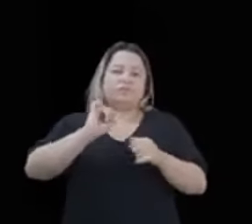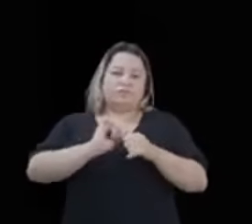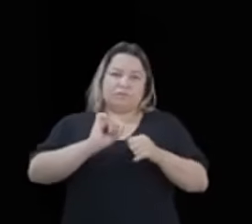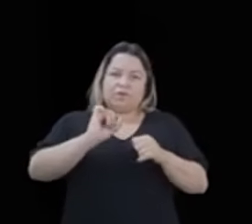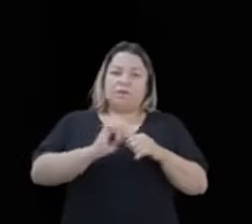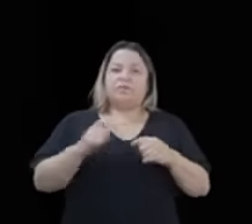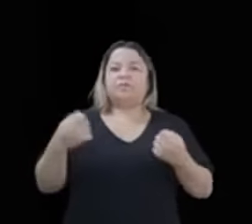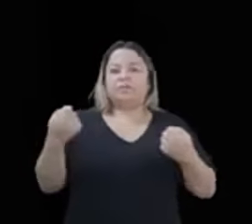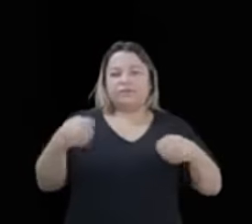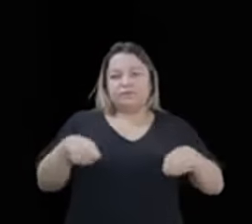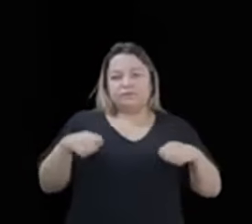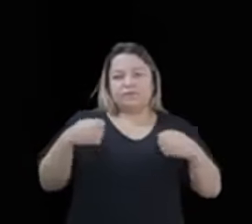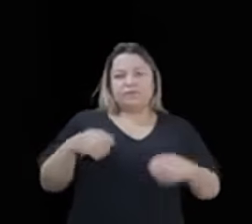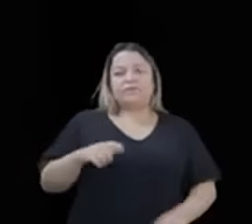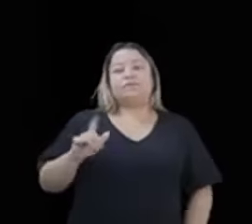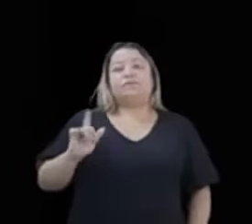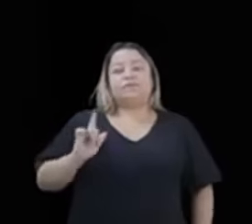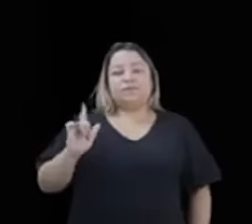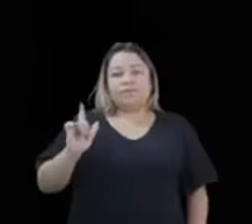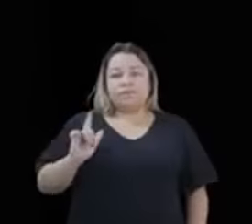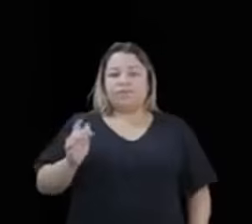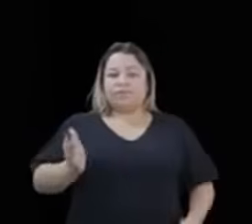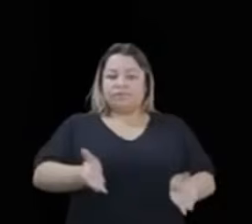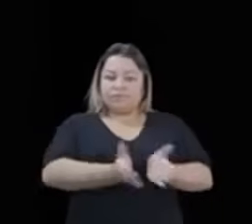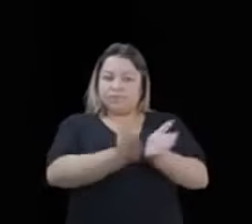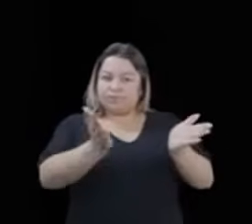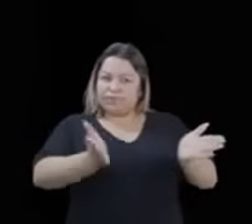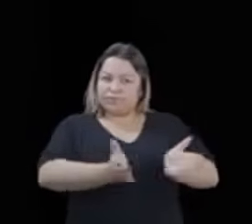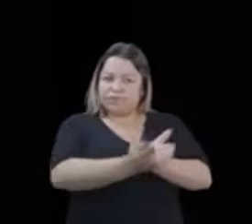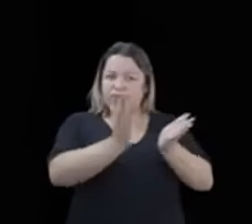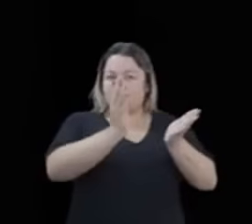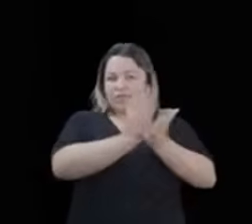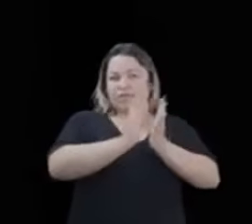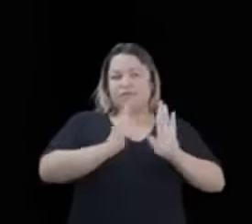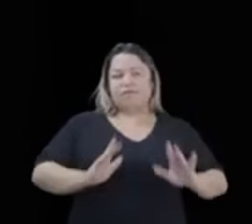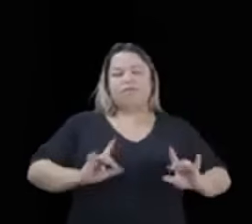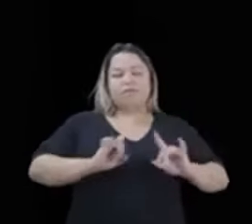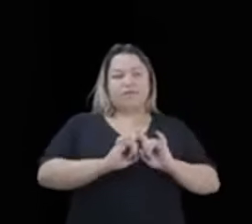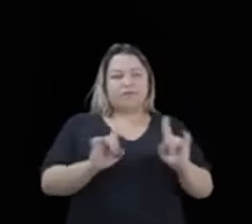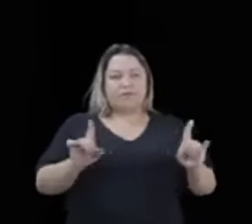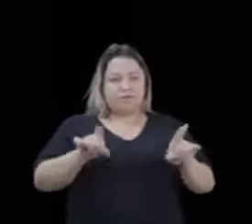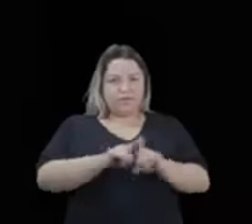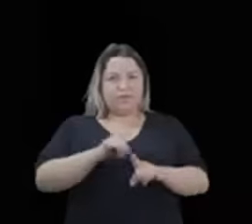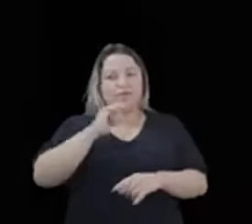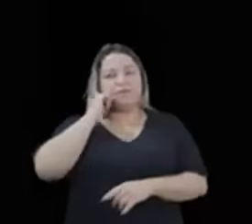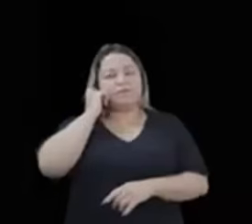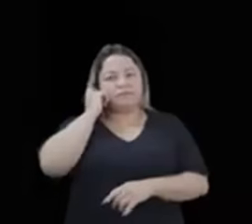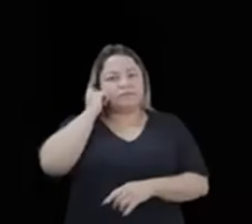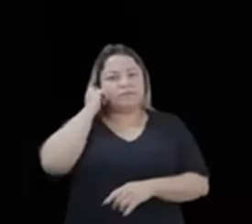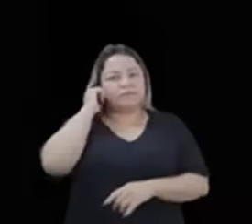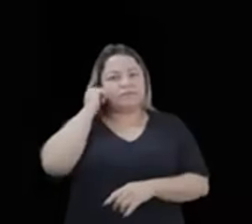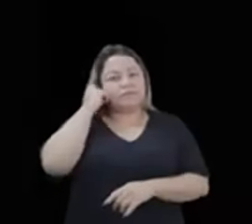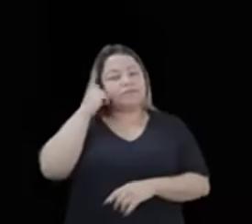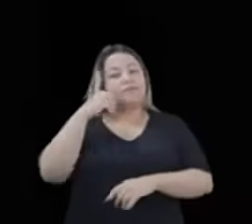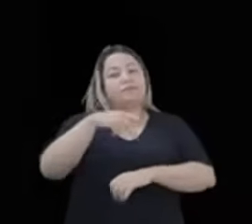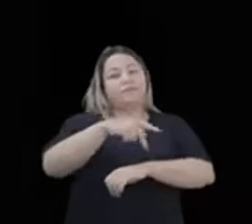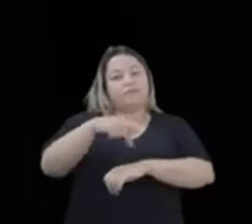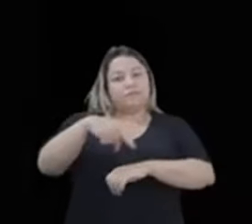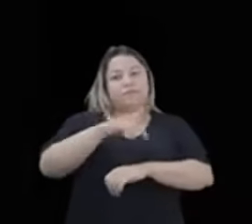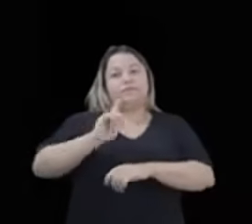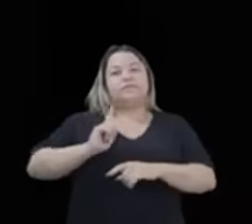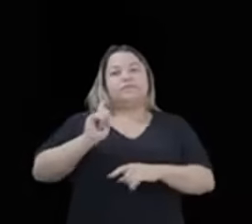riqueza é necessário, porque nós temos muita pobreza para combater, mas também um país que faça a reforma